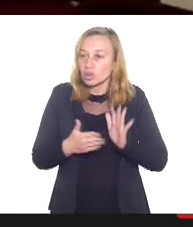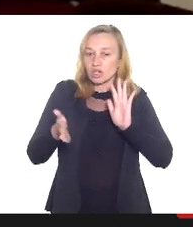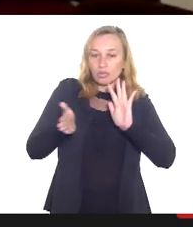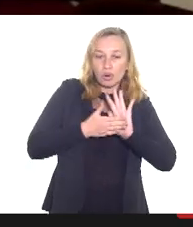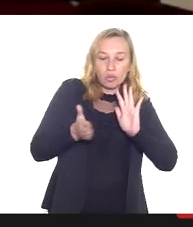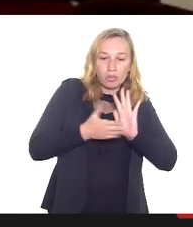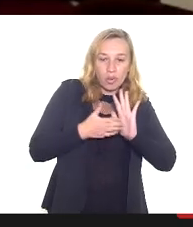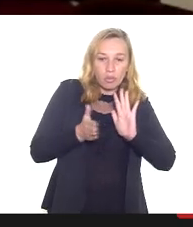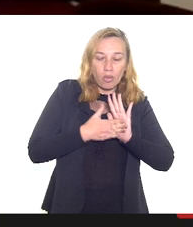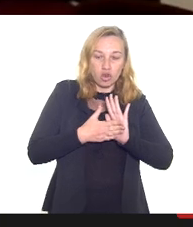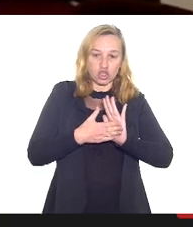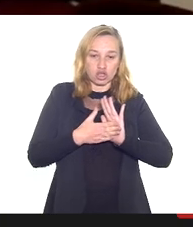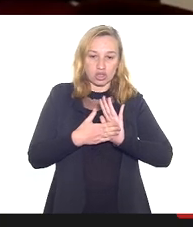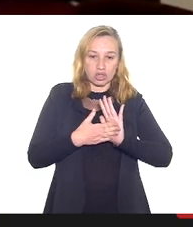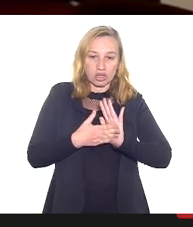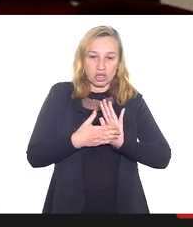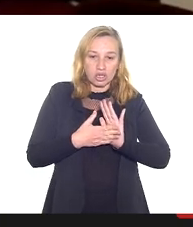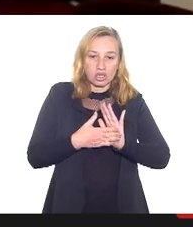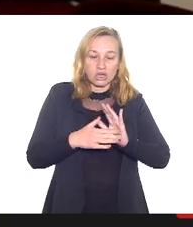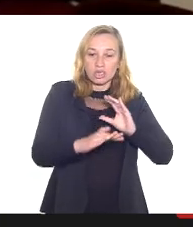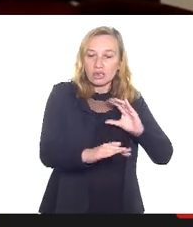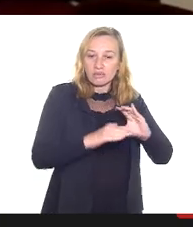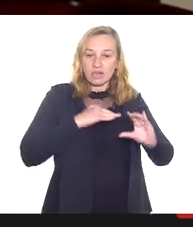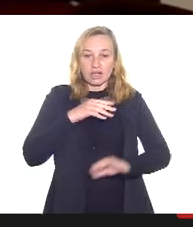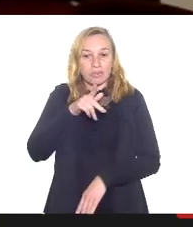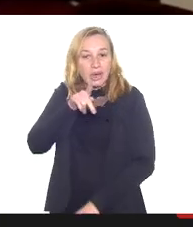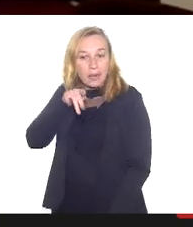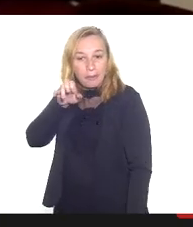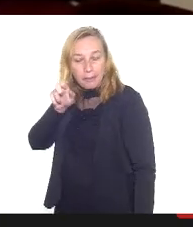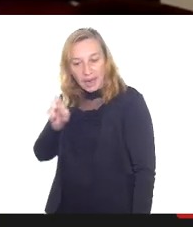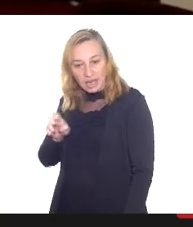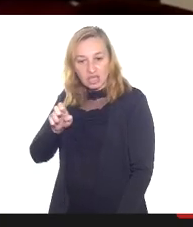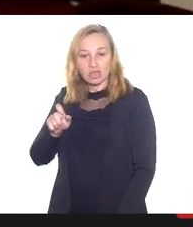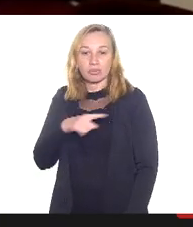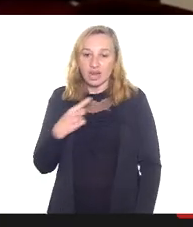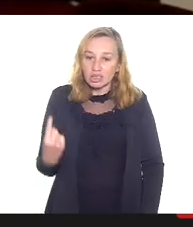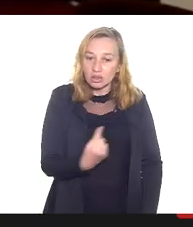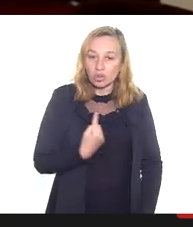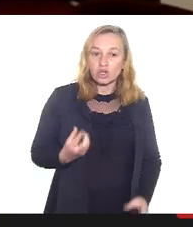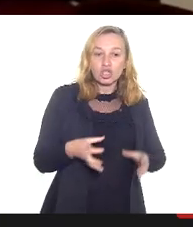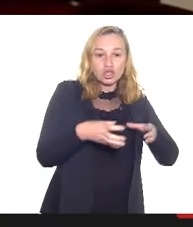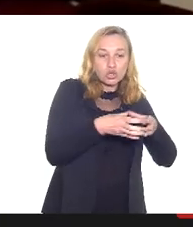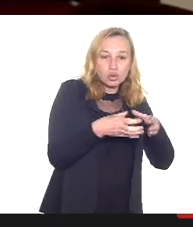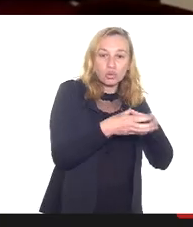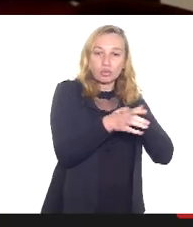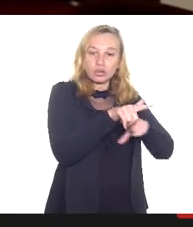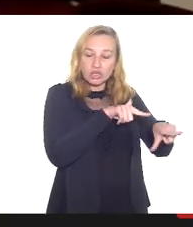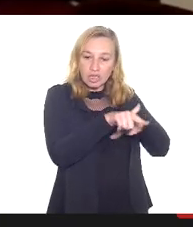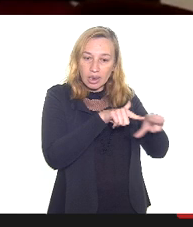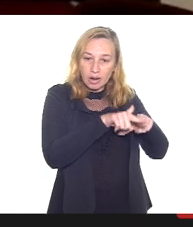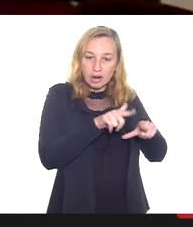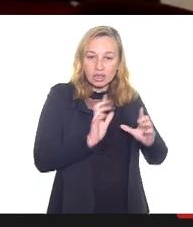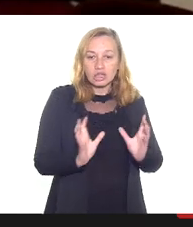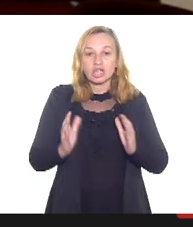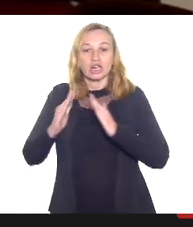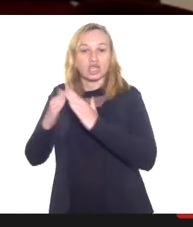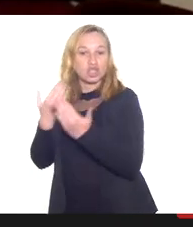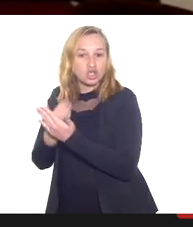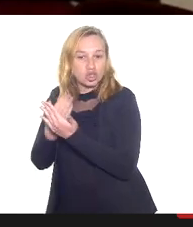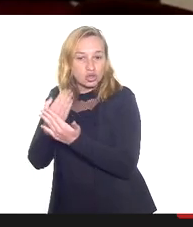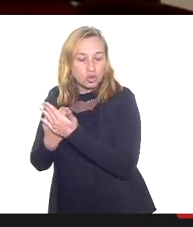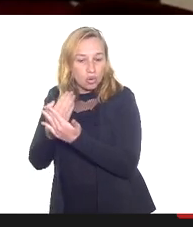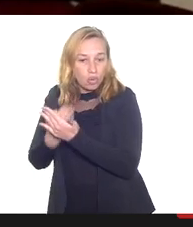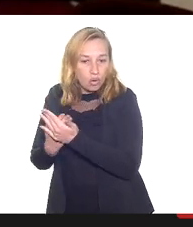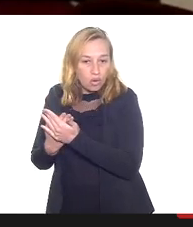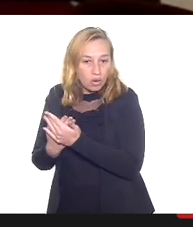de eletivas enviadas pela rede para a gente, tanto desses grupos de trabalho como das escolas piloto, que